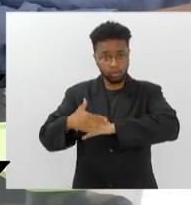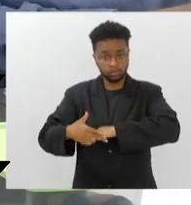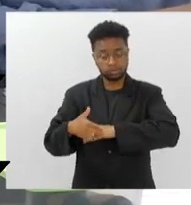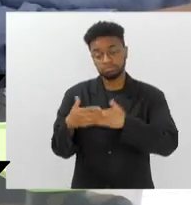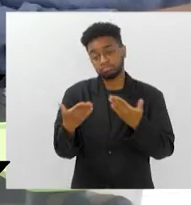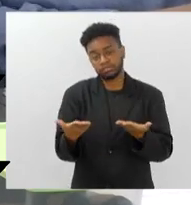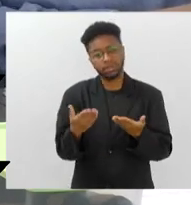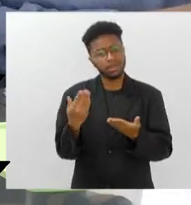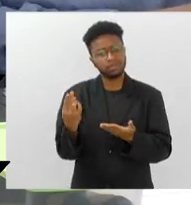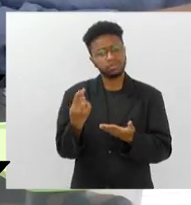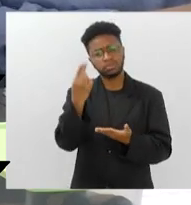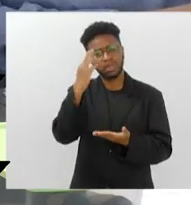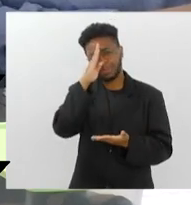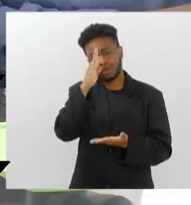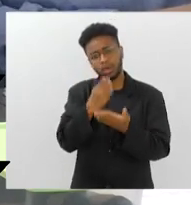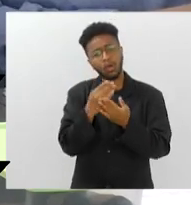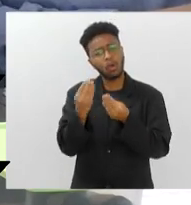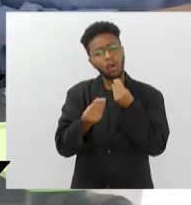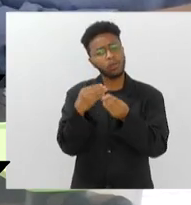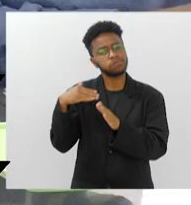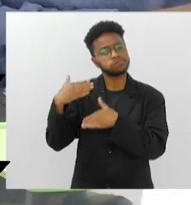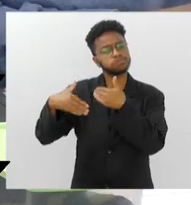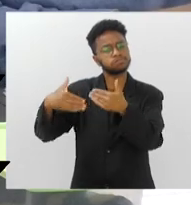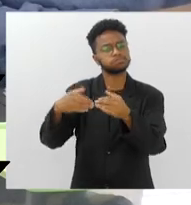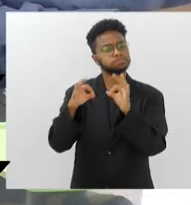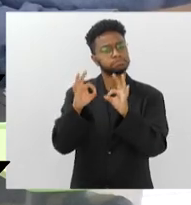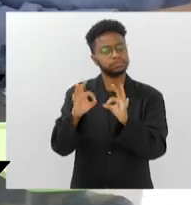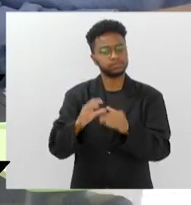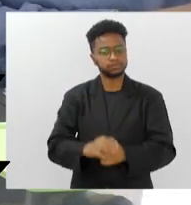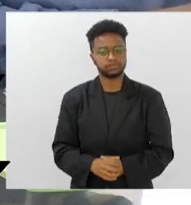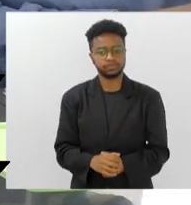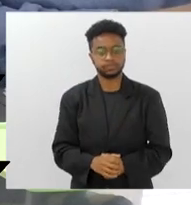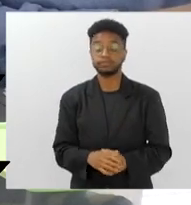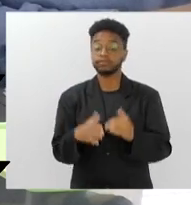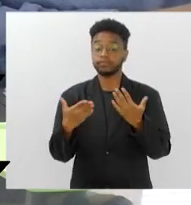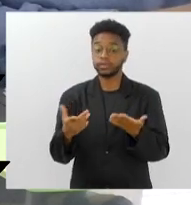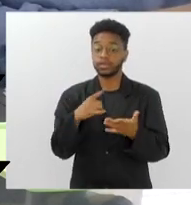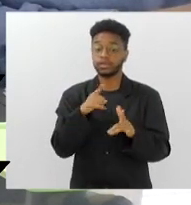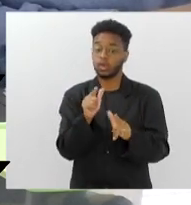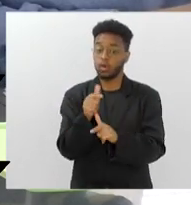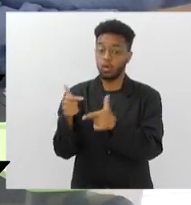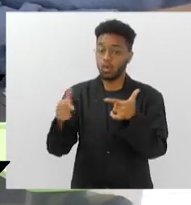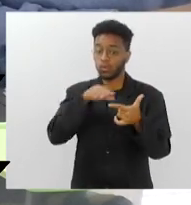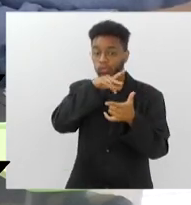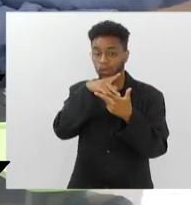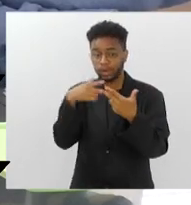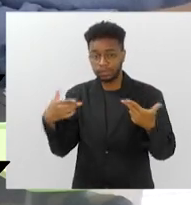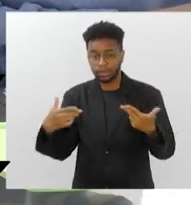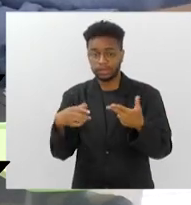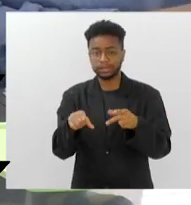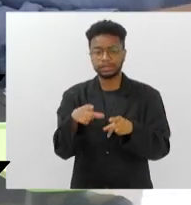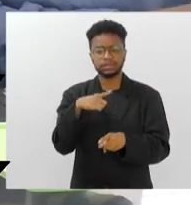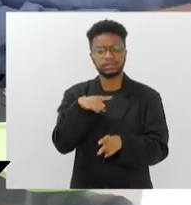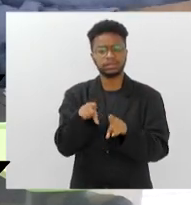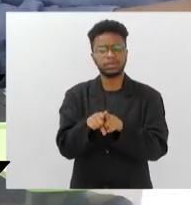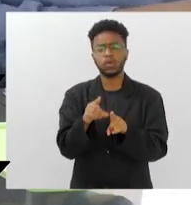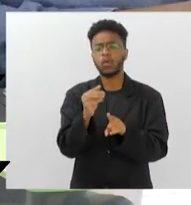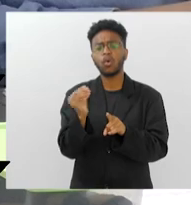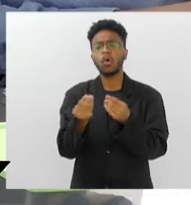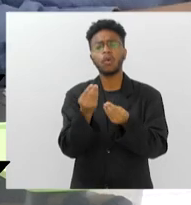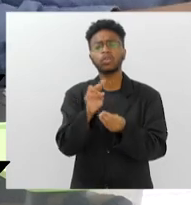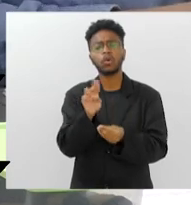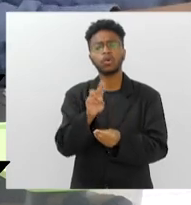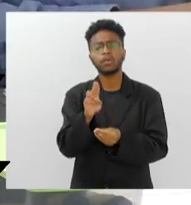inacreditável a evolução delas quer dizer então outros animais tem também a como é que se chama com os